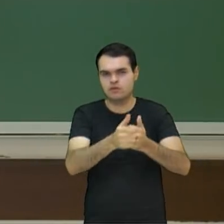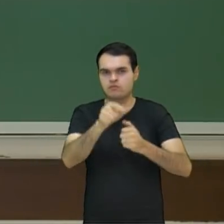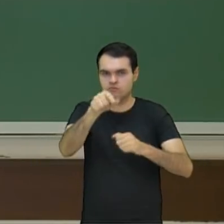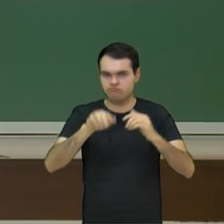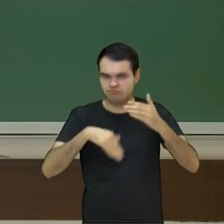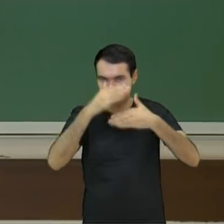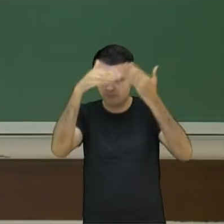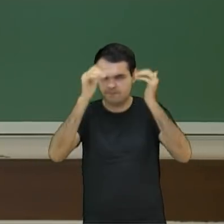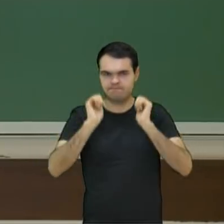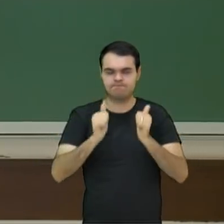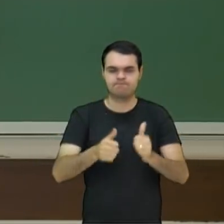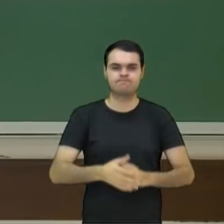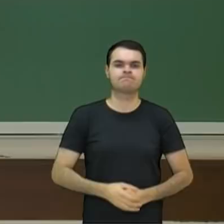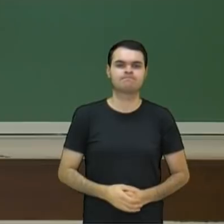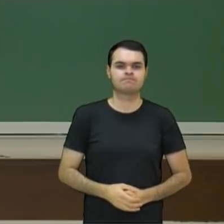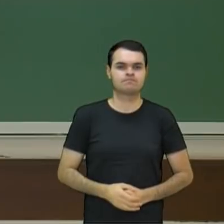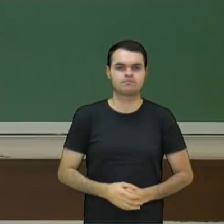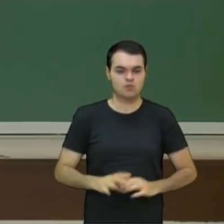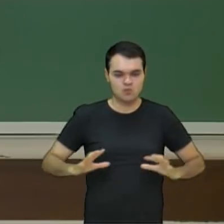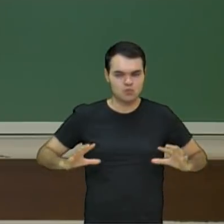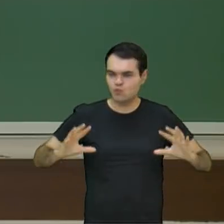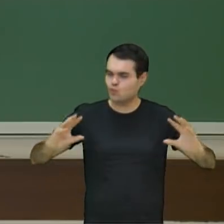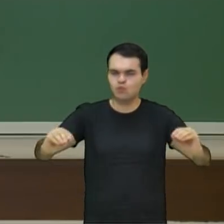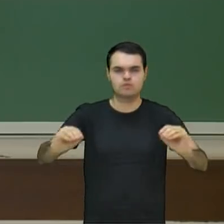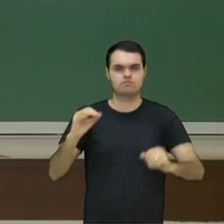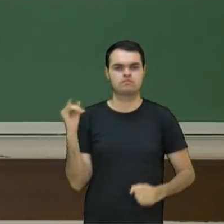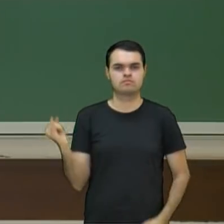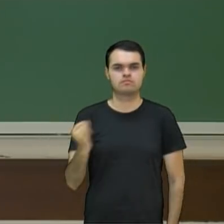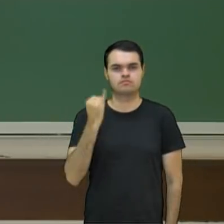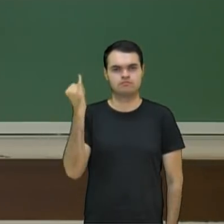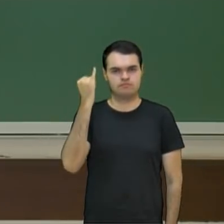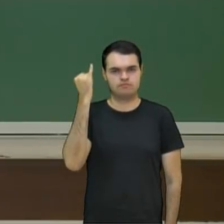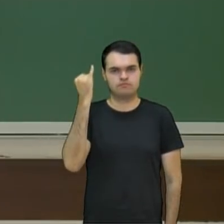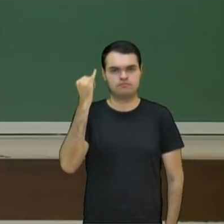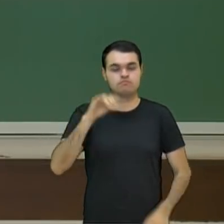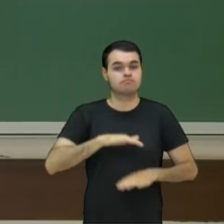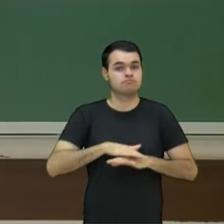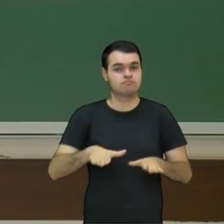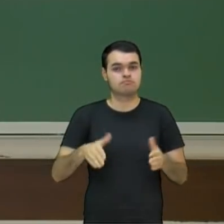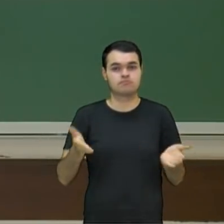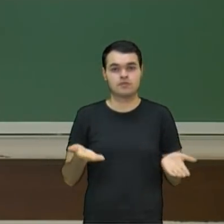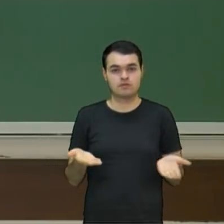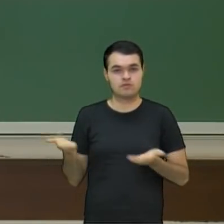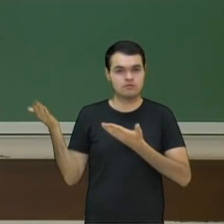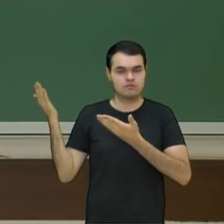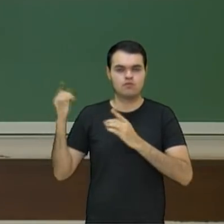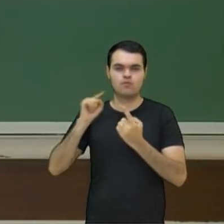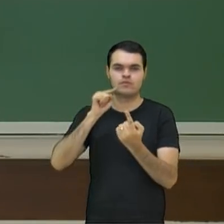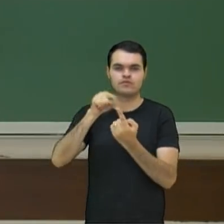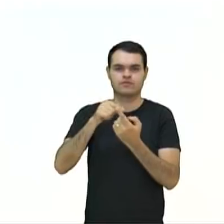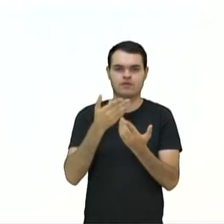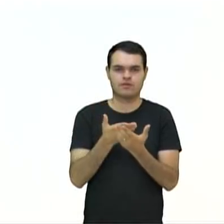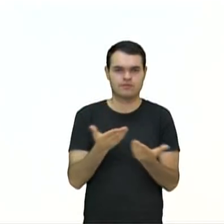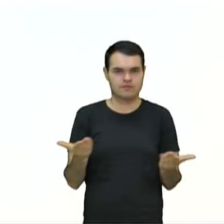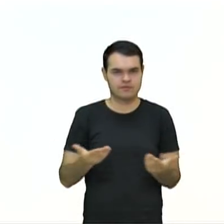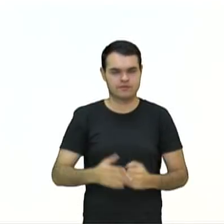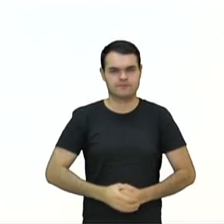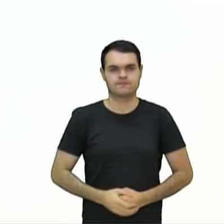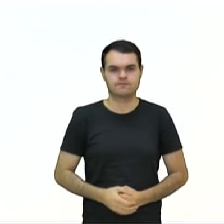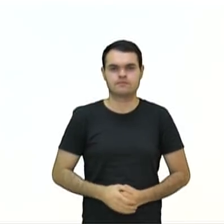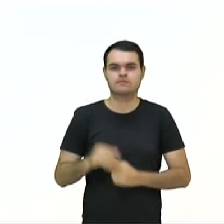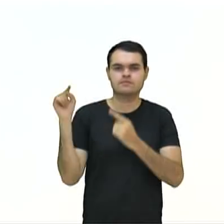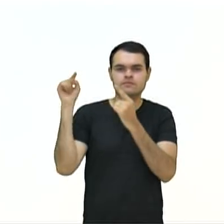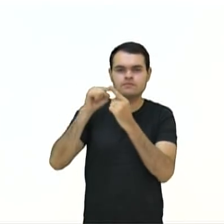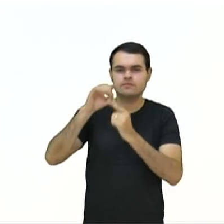rendimento certinho. Então, tudo isso é bem importante. Dito tudo isso, vamos lá ao objetivo da nossa aula de hoje. Identificar